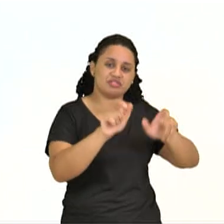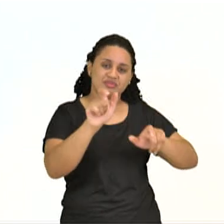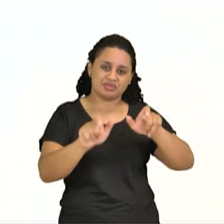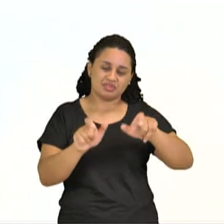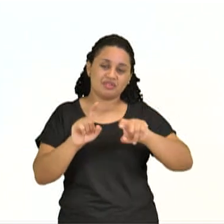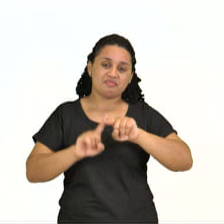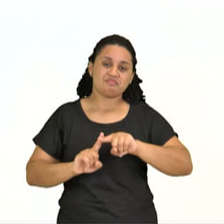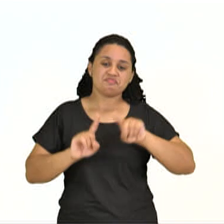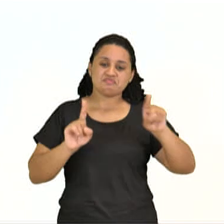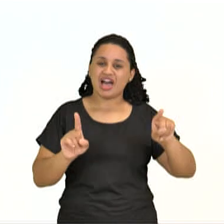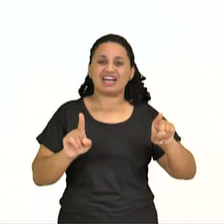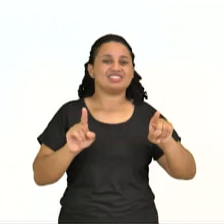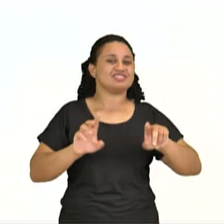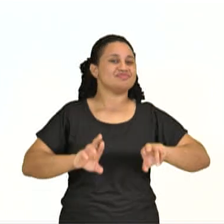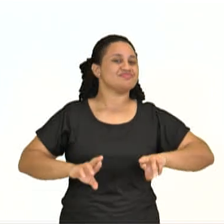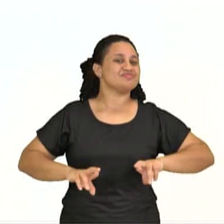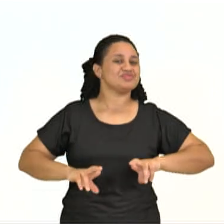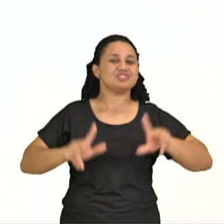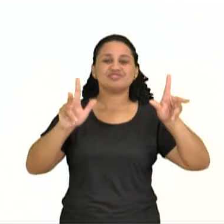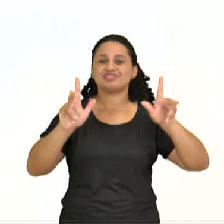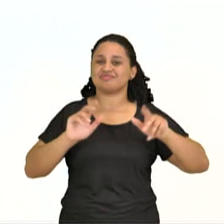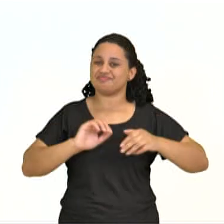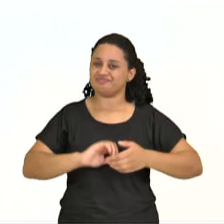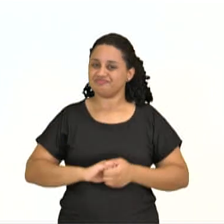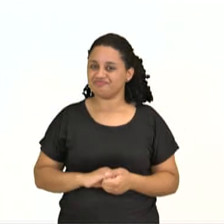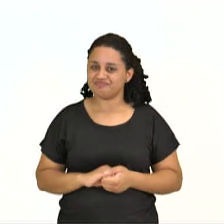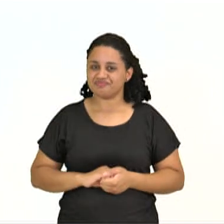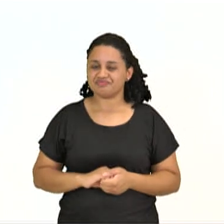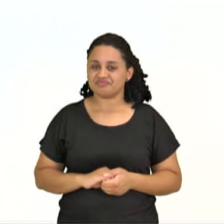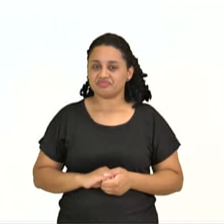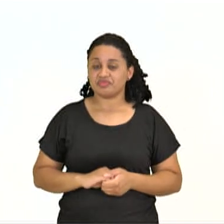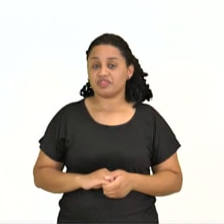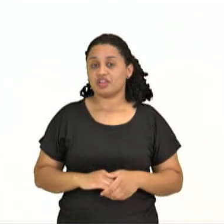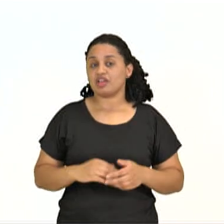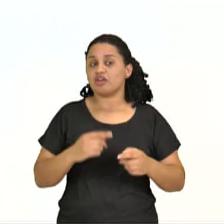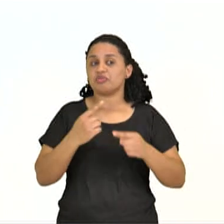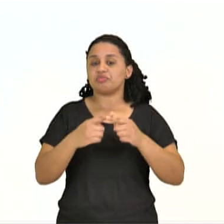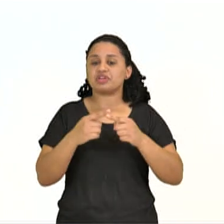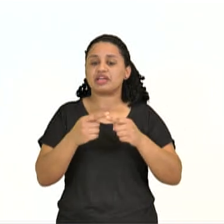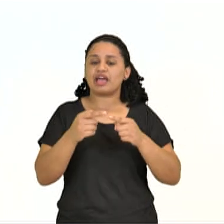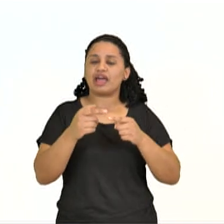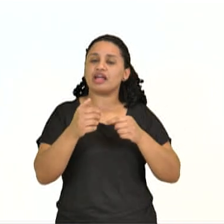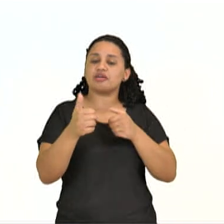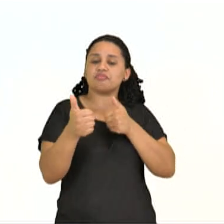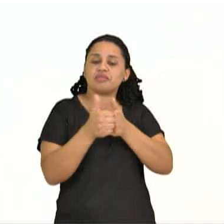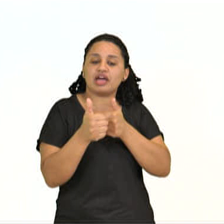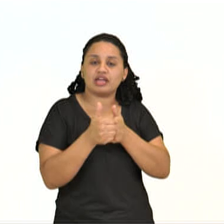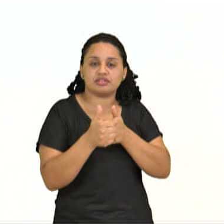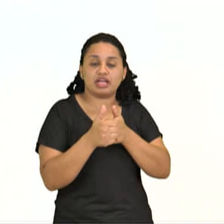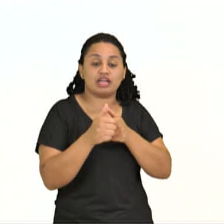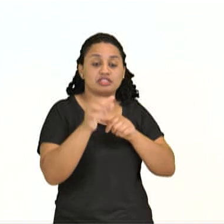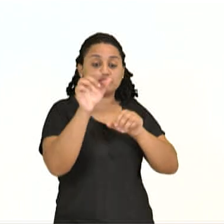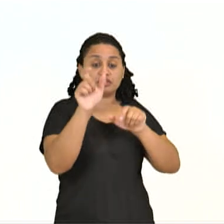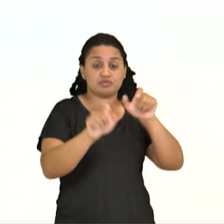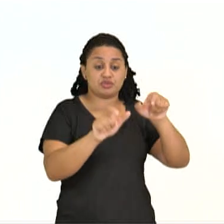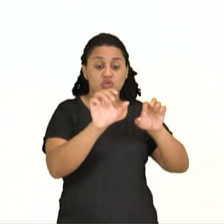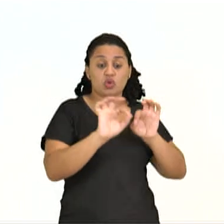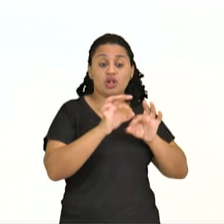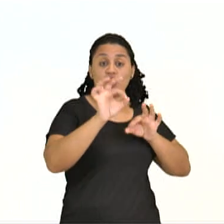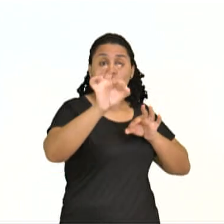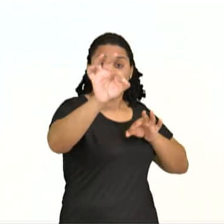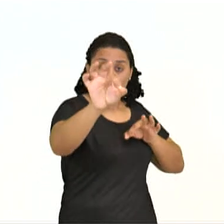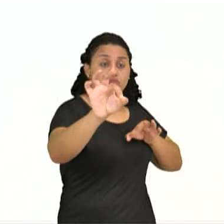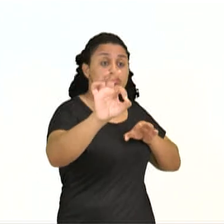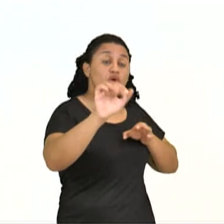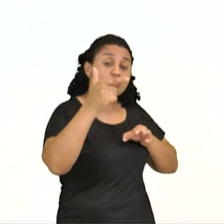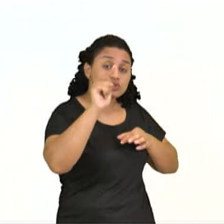está totalmente ao contrário, né? Então, quer dizer, ele aproxima as pessoas que estão longe e distancia as pessoas